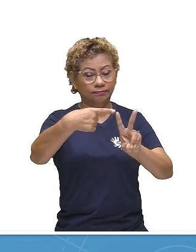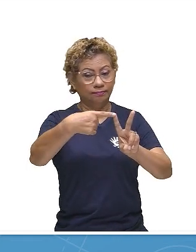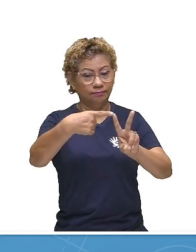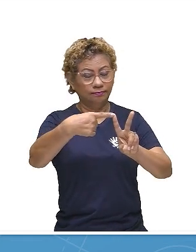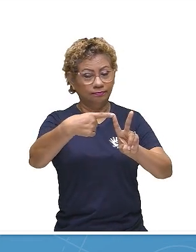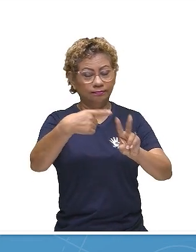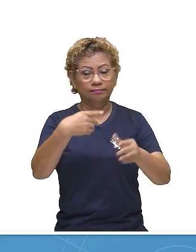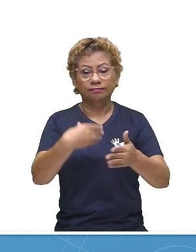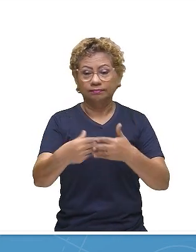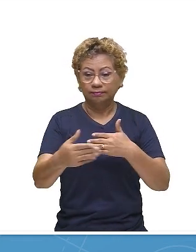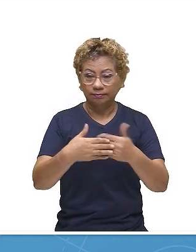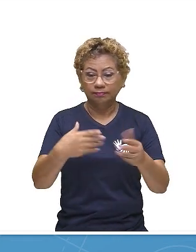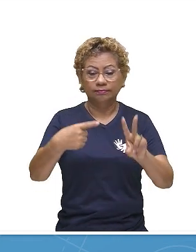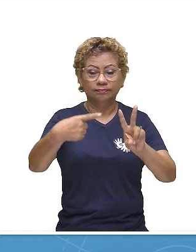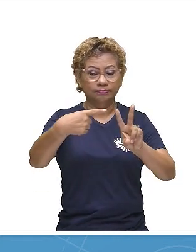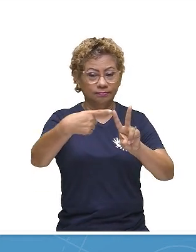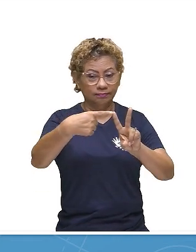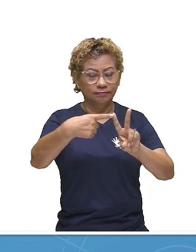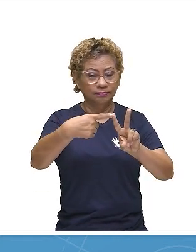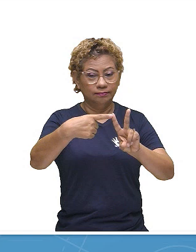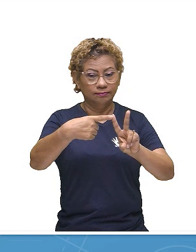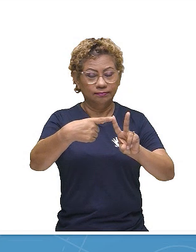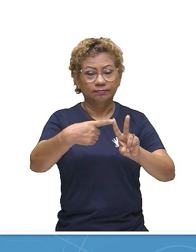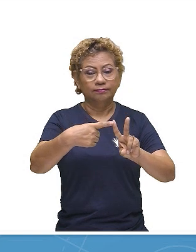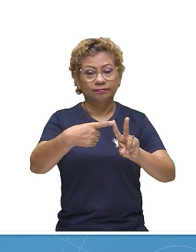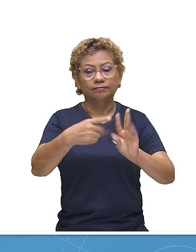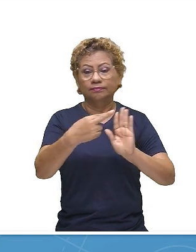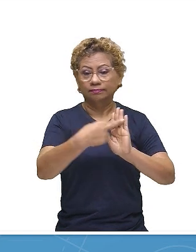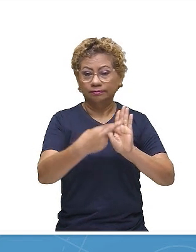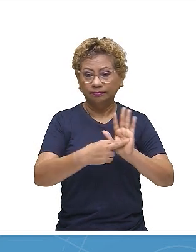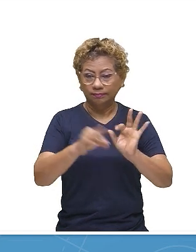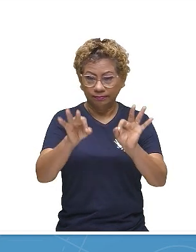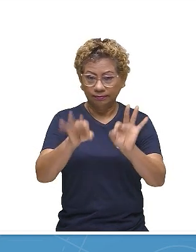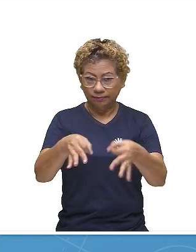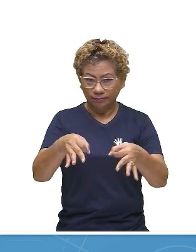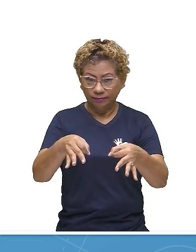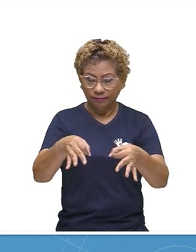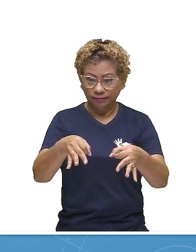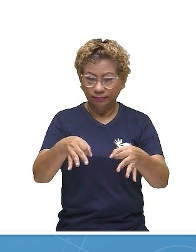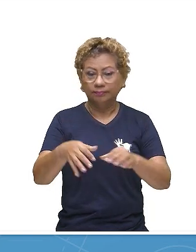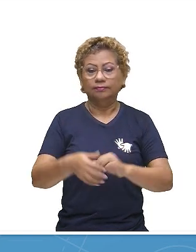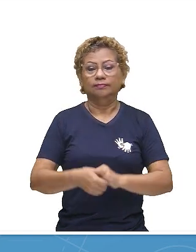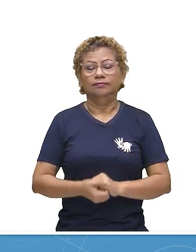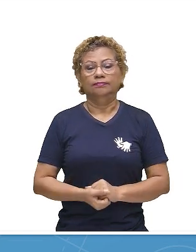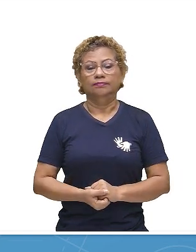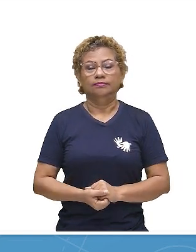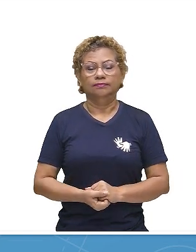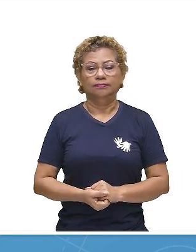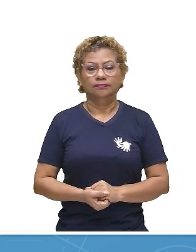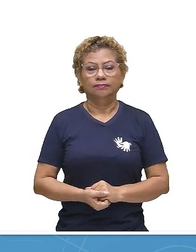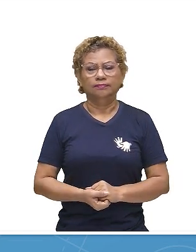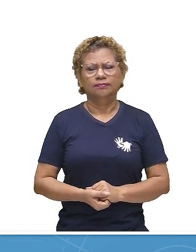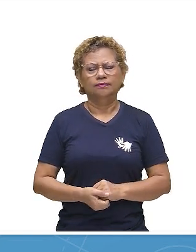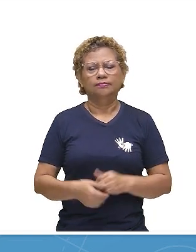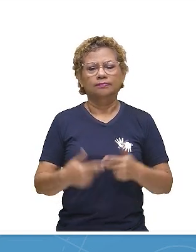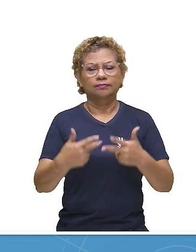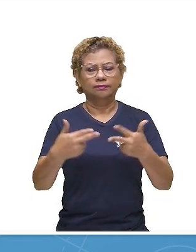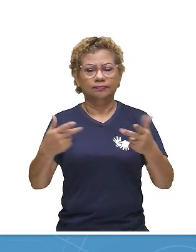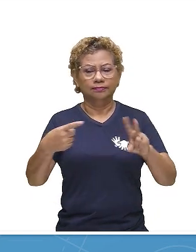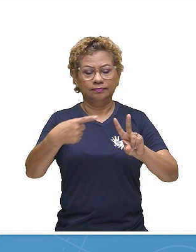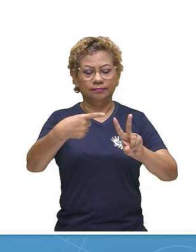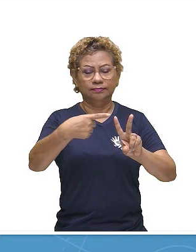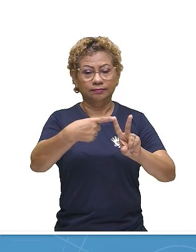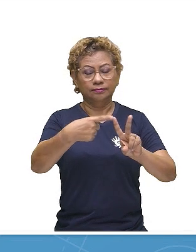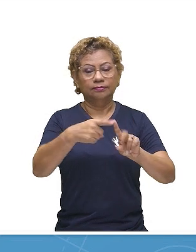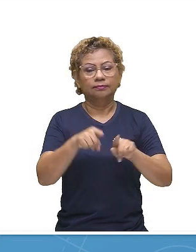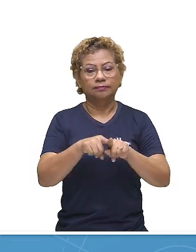No entanto, aqui hoje nós só vamos trabalhar com raiz quadrada, mas essa propriedade ela vai valer para a raiz cúbica, a raiz quarta e assim